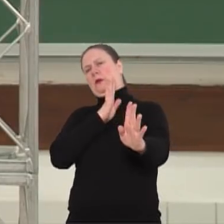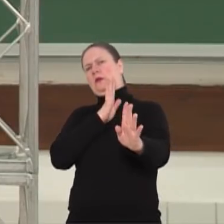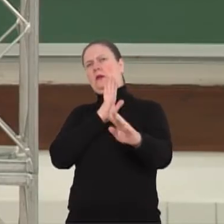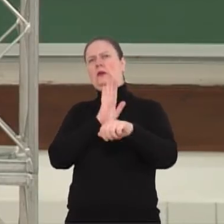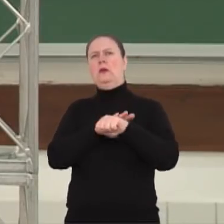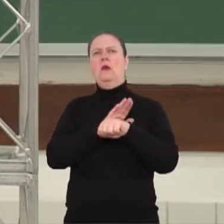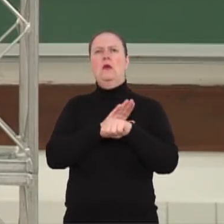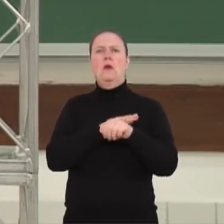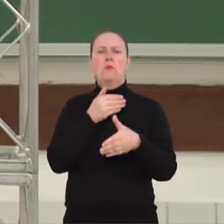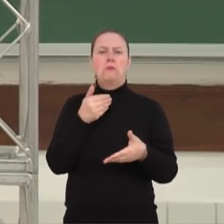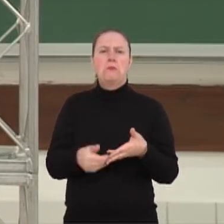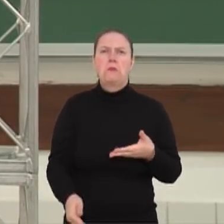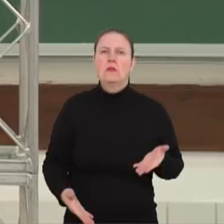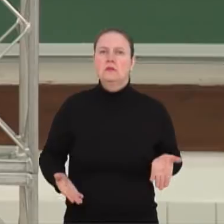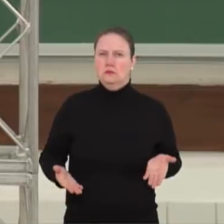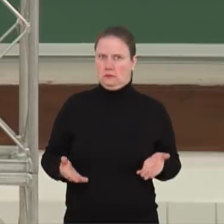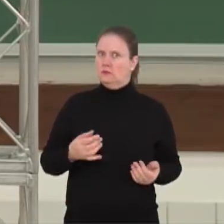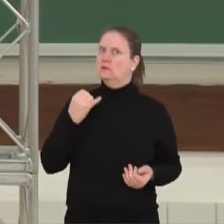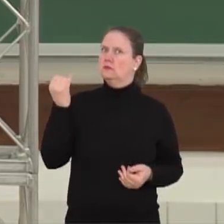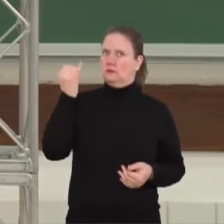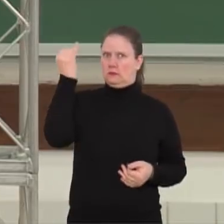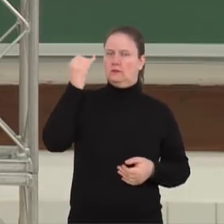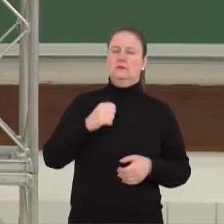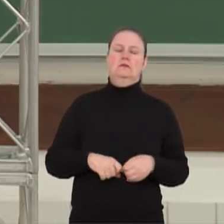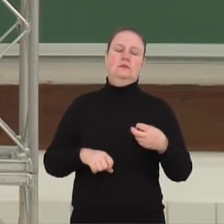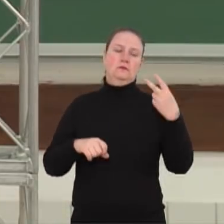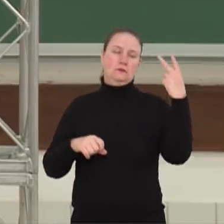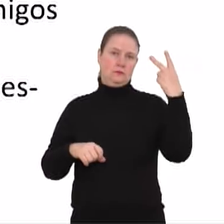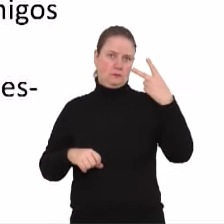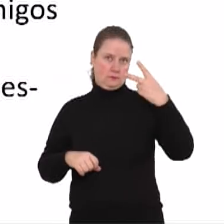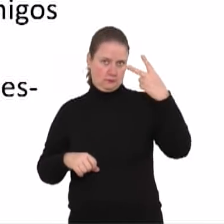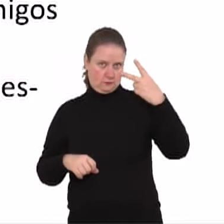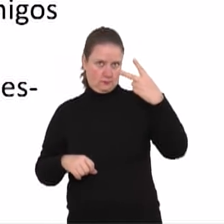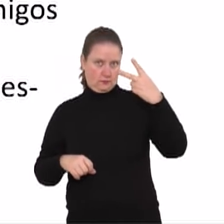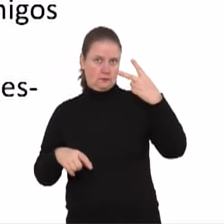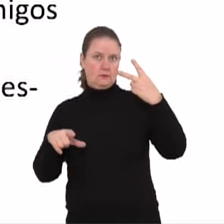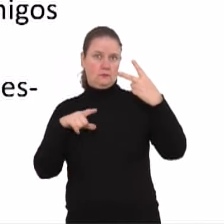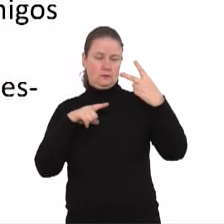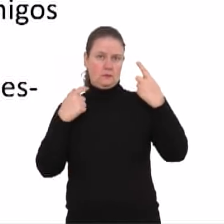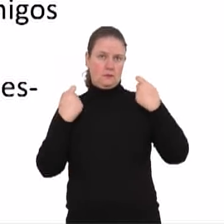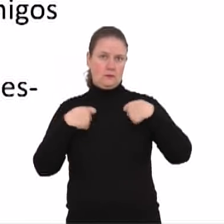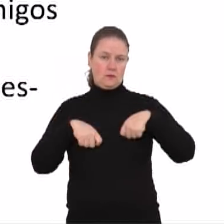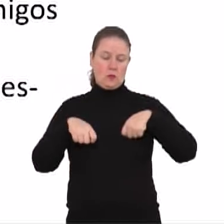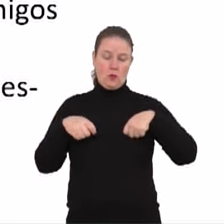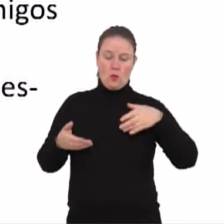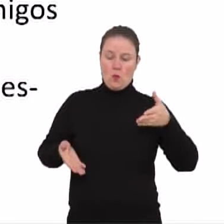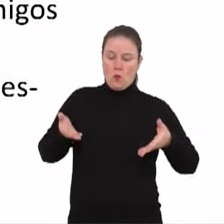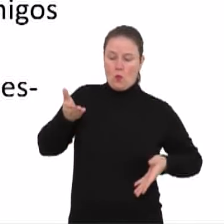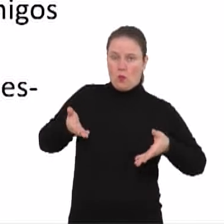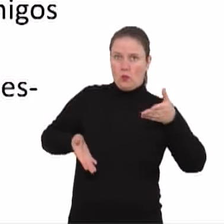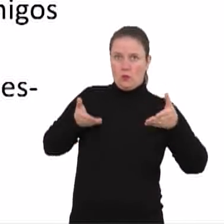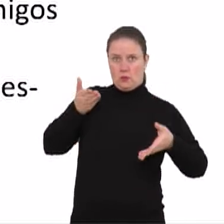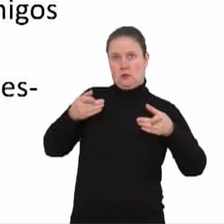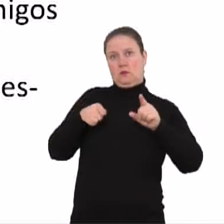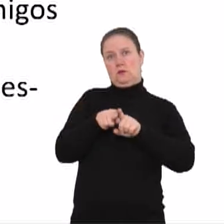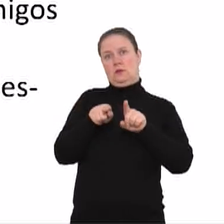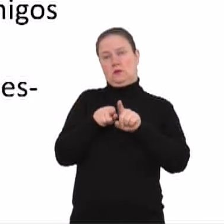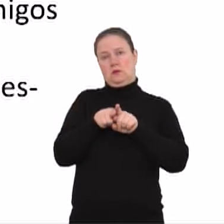perder tempo. Então, essa é uma dica bem importante. Número 2, você tem que conferir o peso e